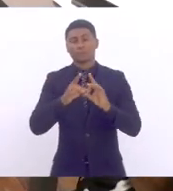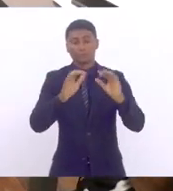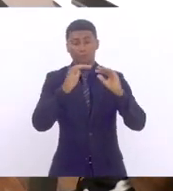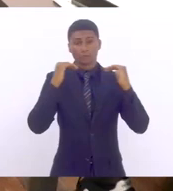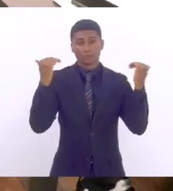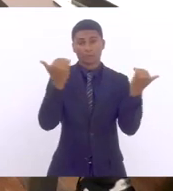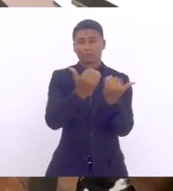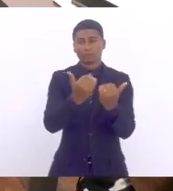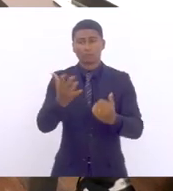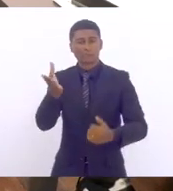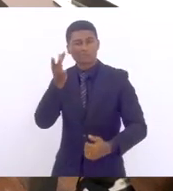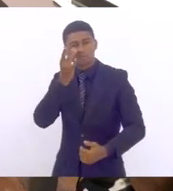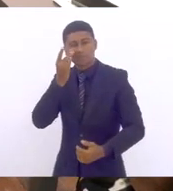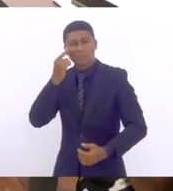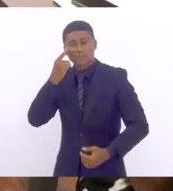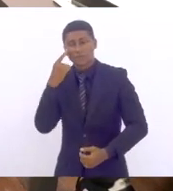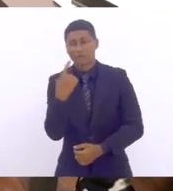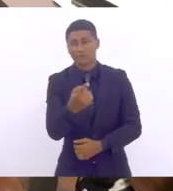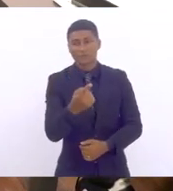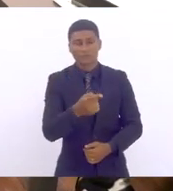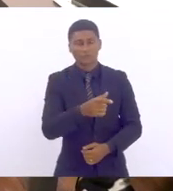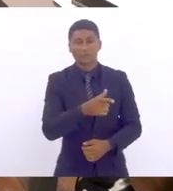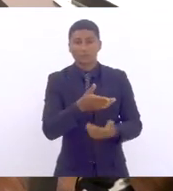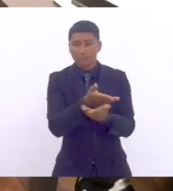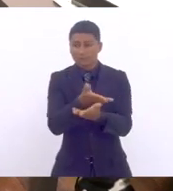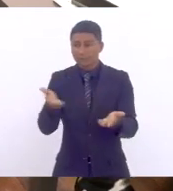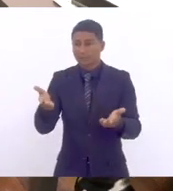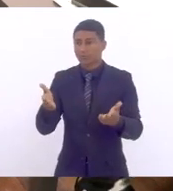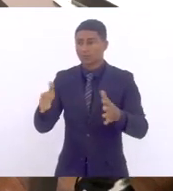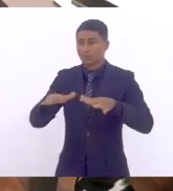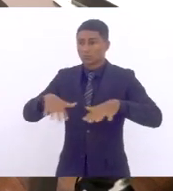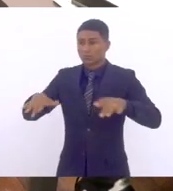de ver o torcedor da geral